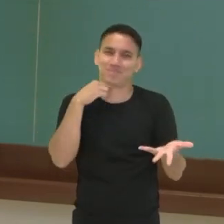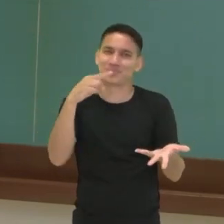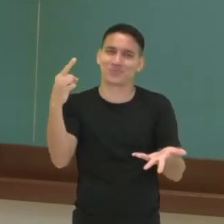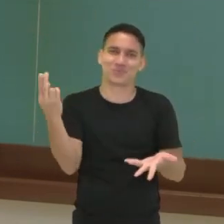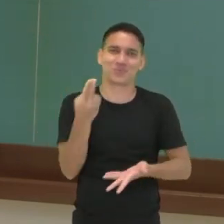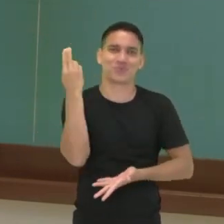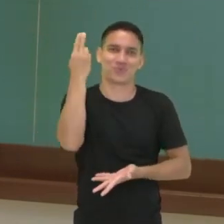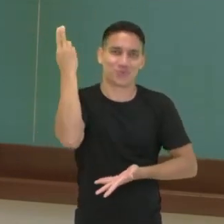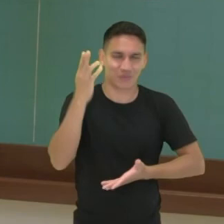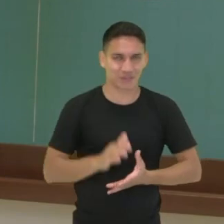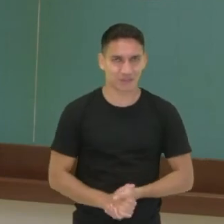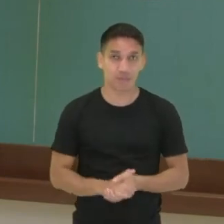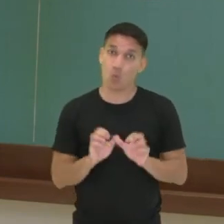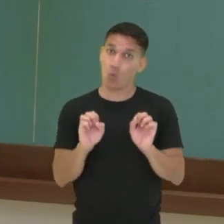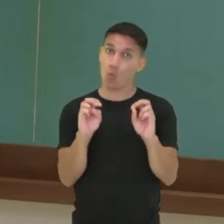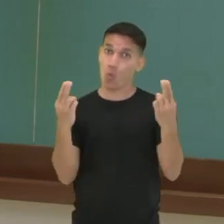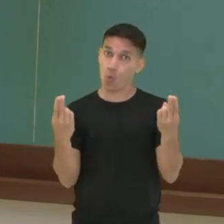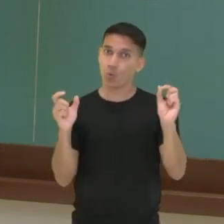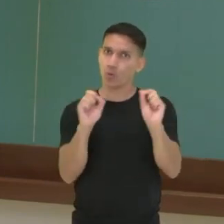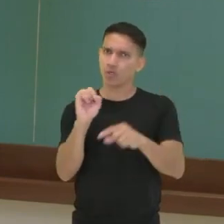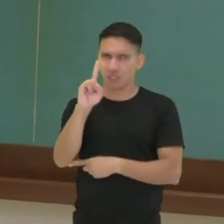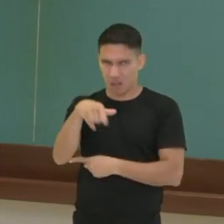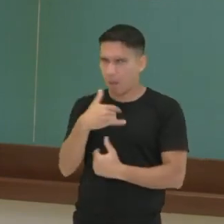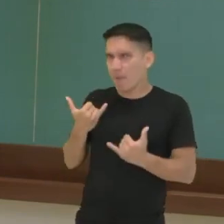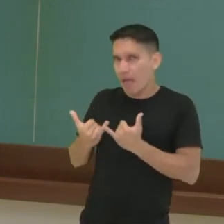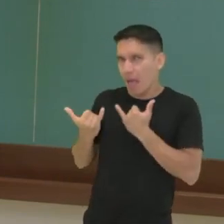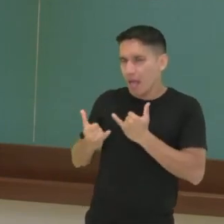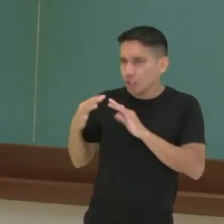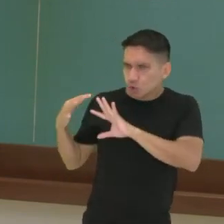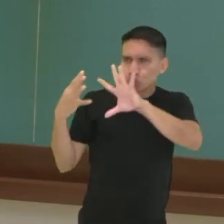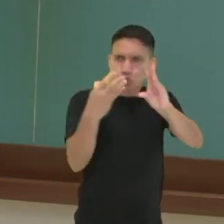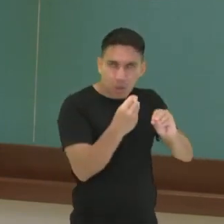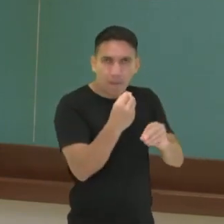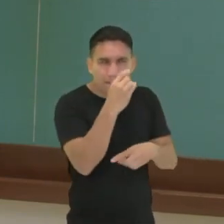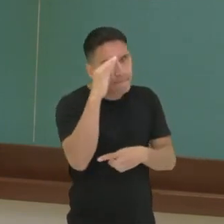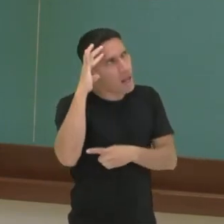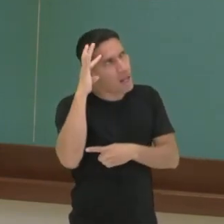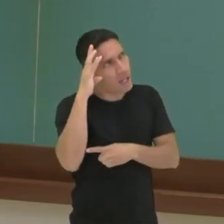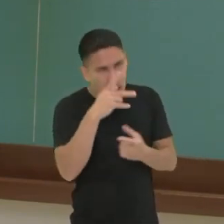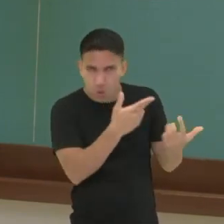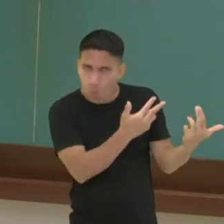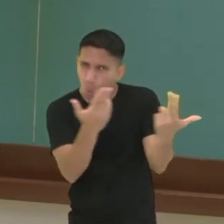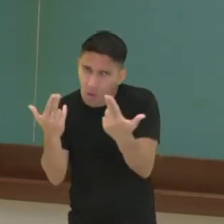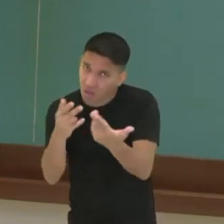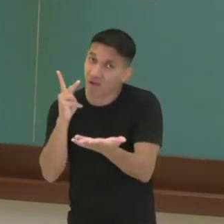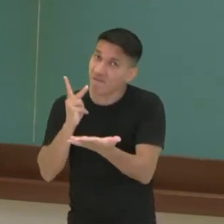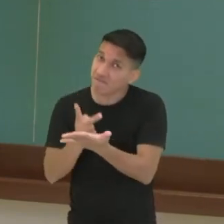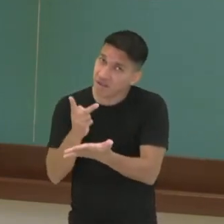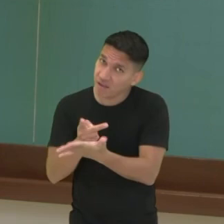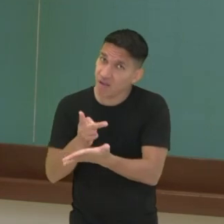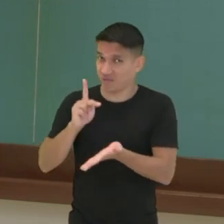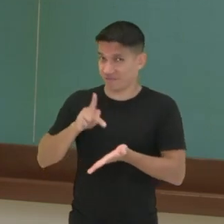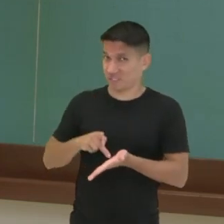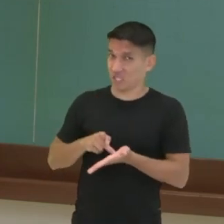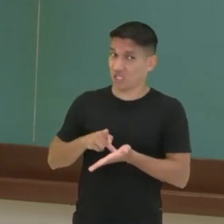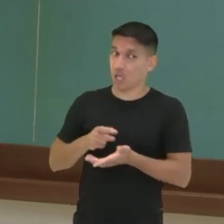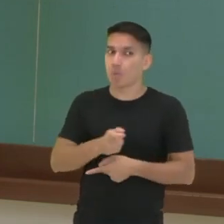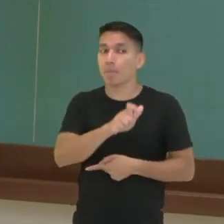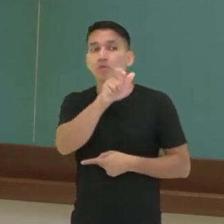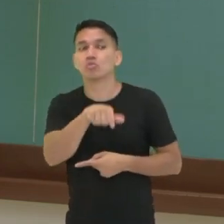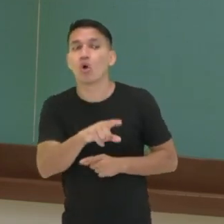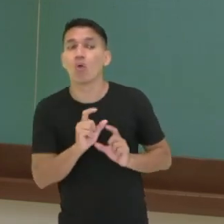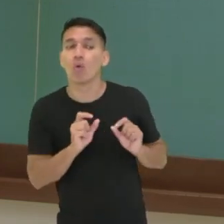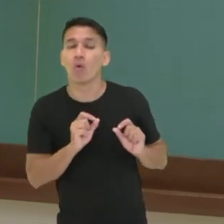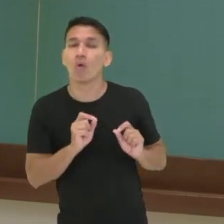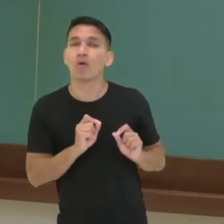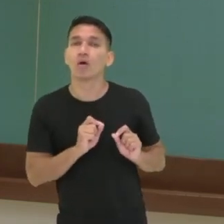utopia, isso não existe. Ou, se parece que todos pensam da mesma forma, na verdade, alguém está sendo reprimido, tá? Então, onde não